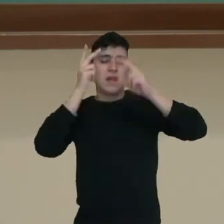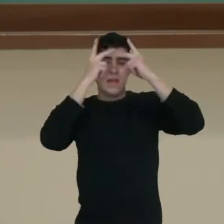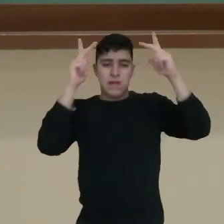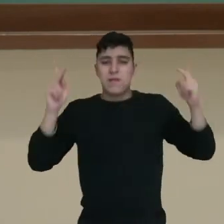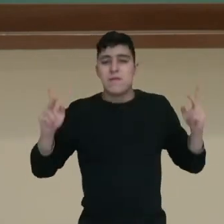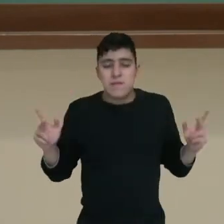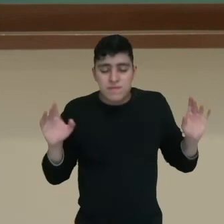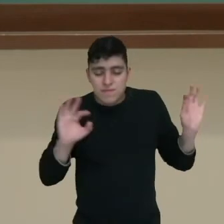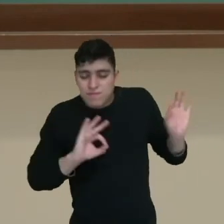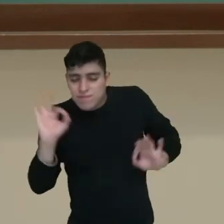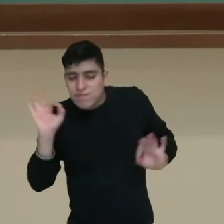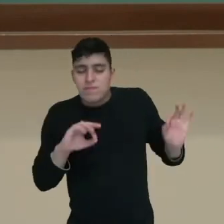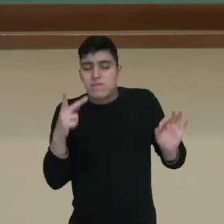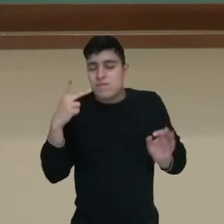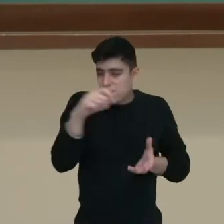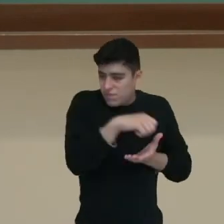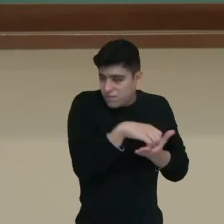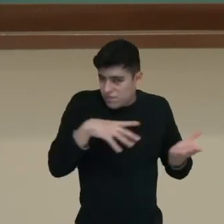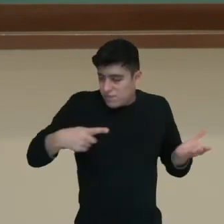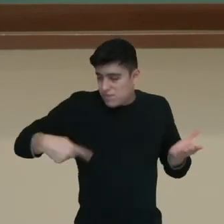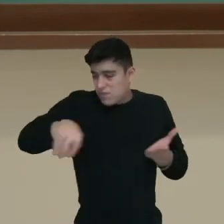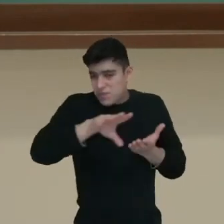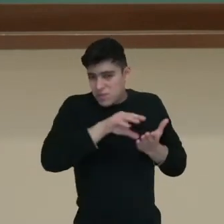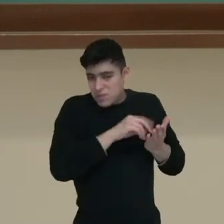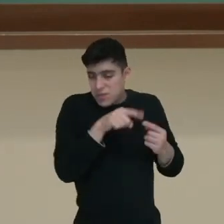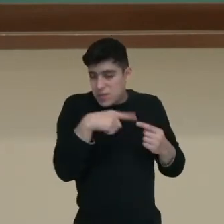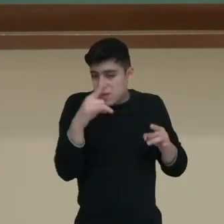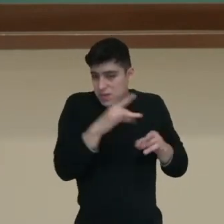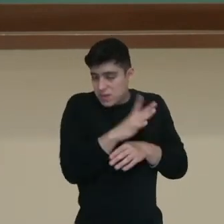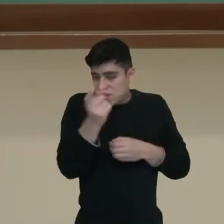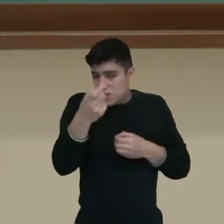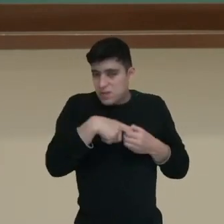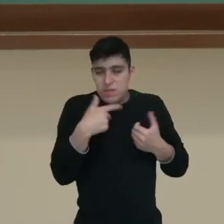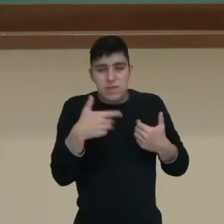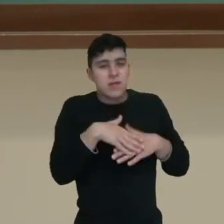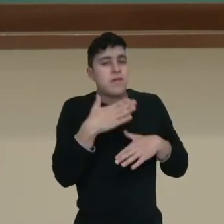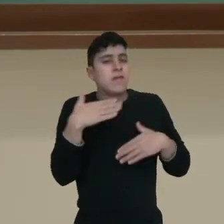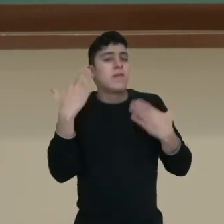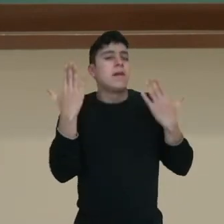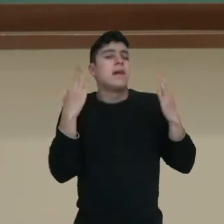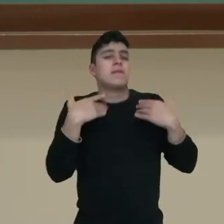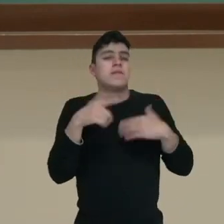você planejar a sua atividade, para você copiar, e eu já retorno para conversar mais um pouquinho.